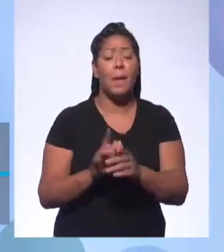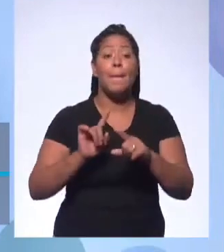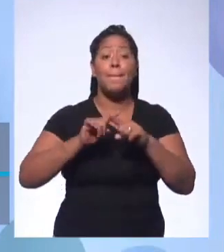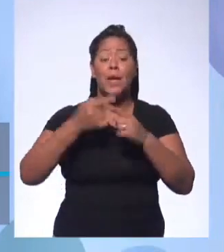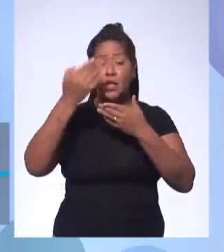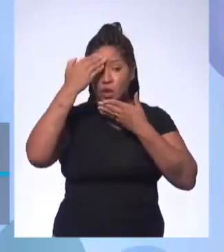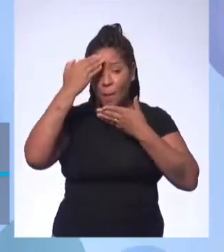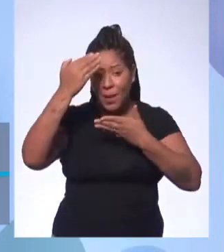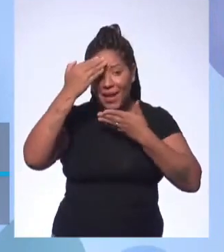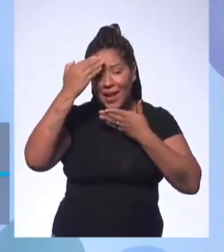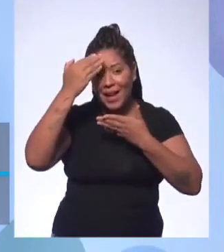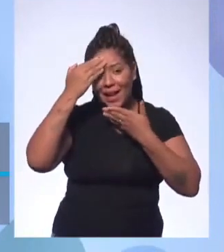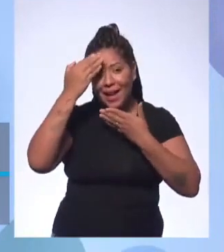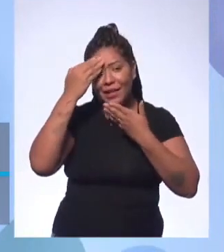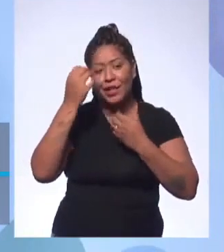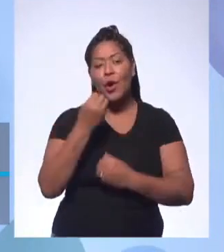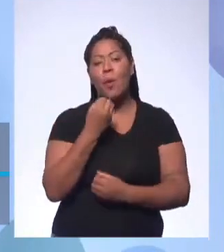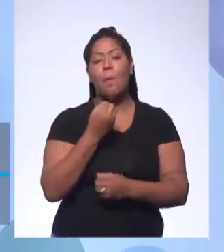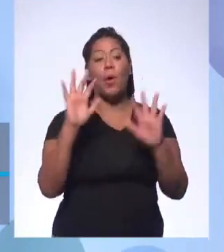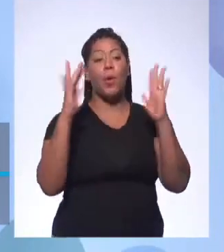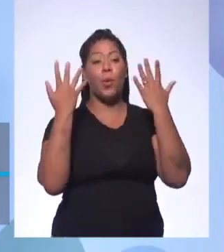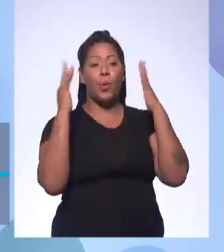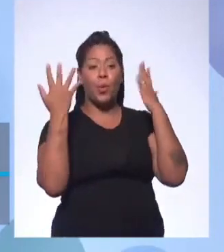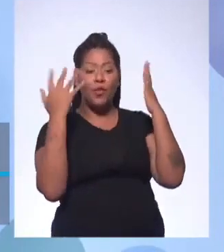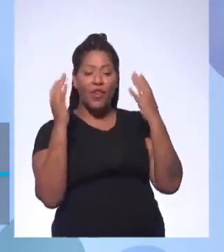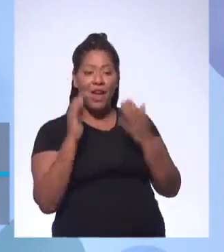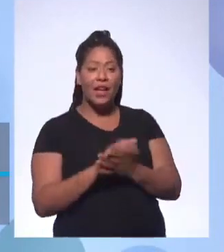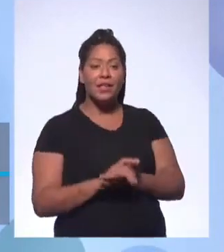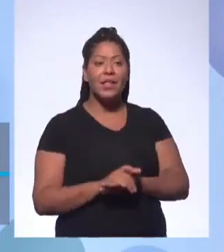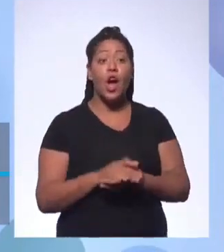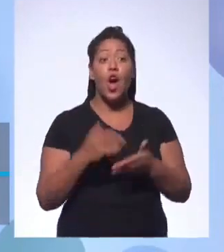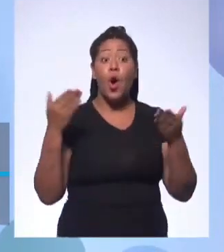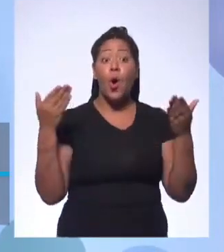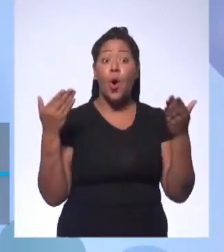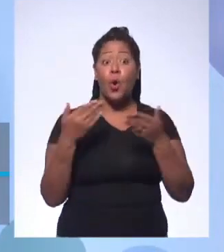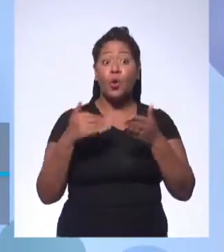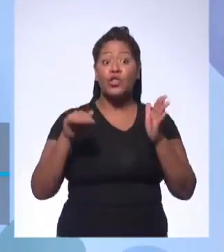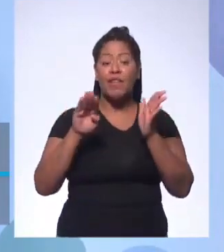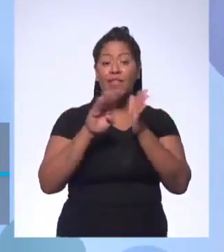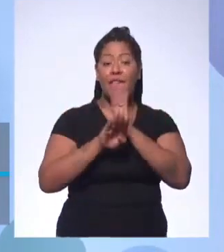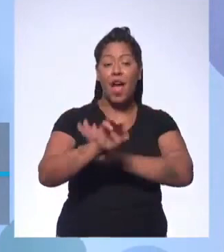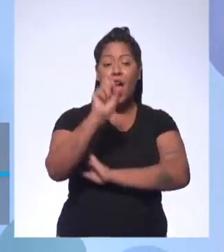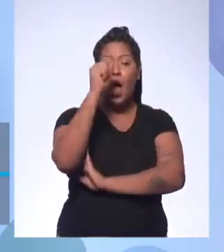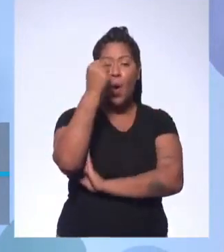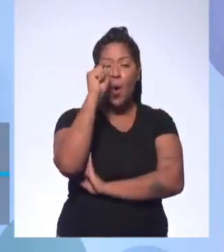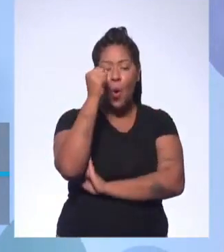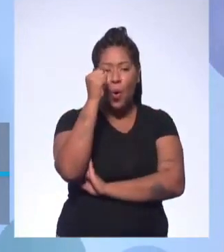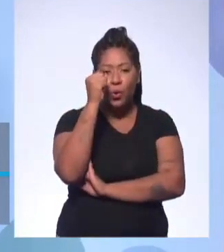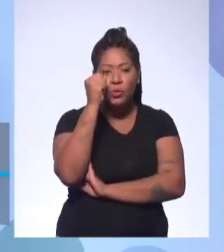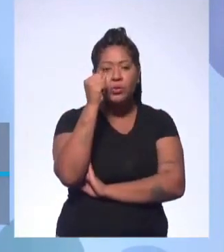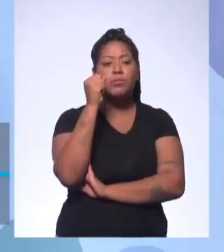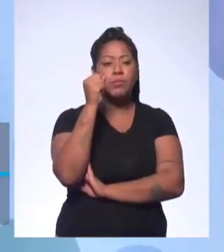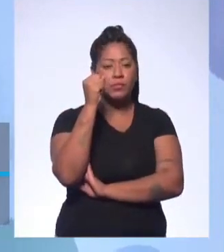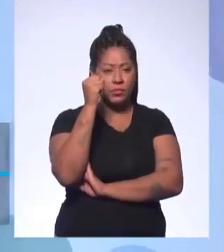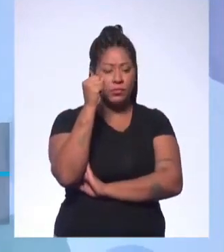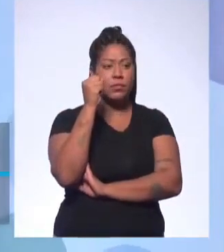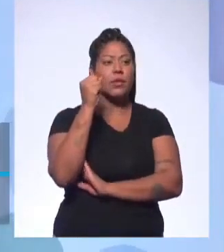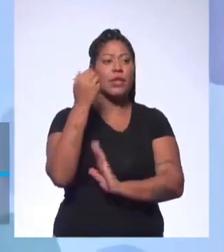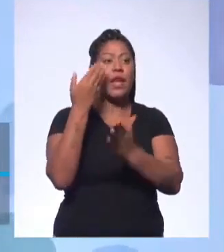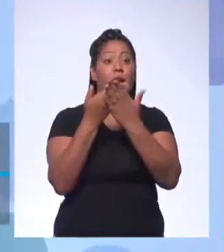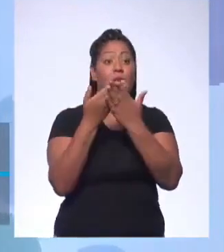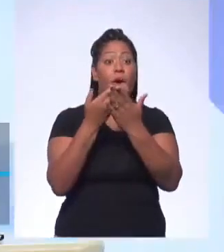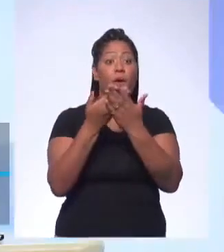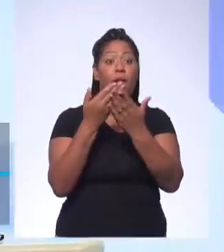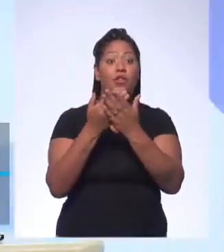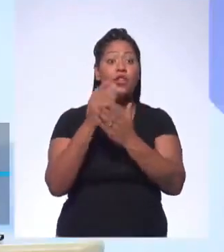coração. Boas festas a vocês. Quem for continuar com a gente aí hoje até 8 horas da noite, aí a gente tem aula de biologia daqui a pouco. Acho que tem o professor Gilmar aí que